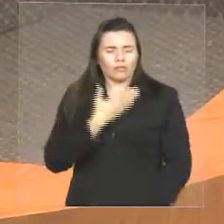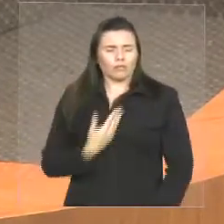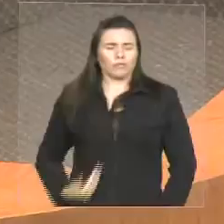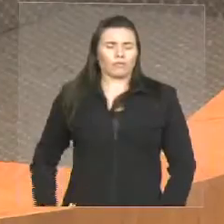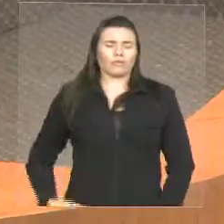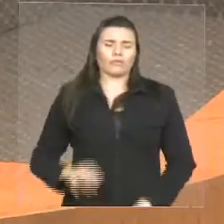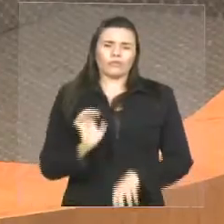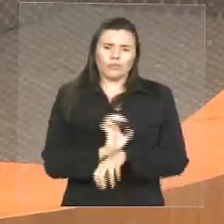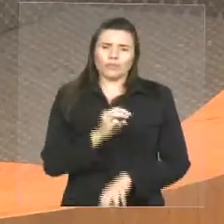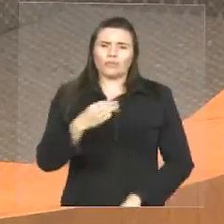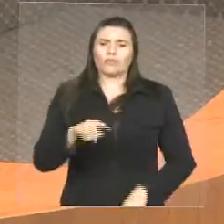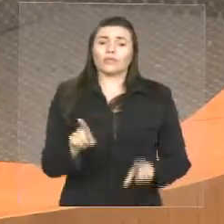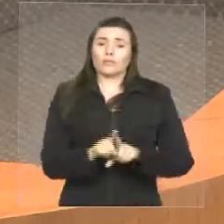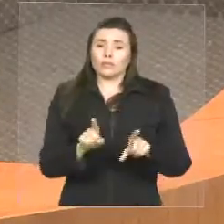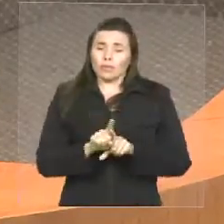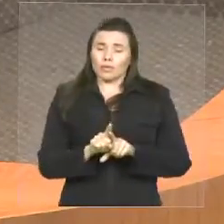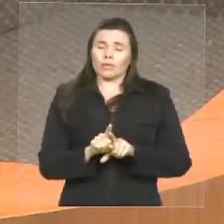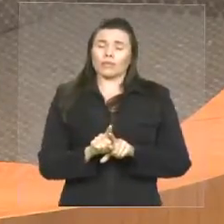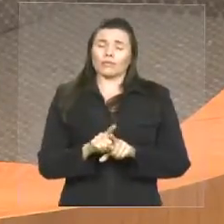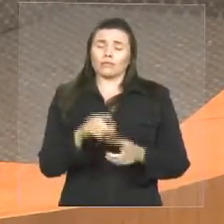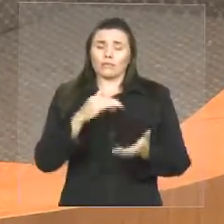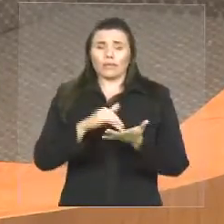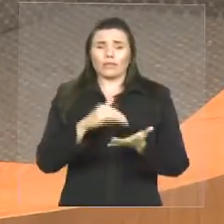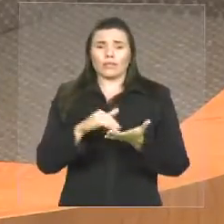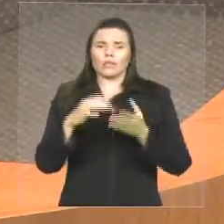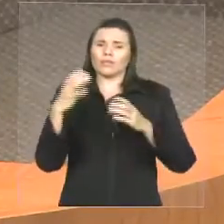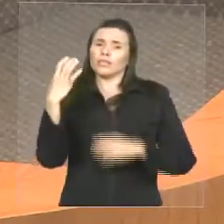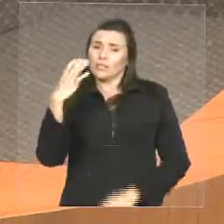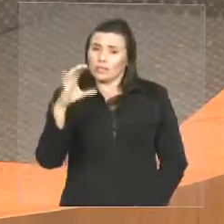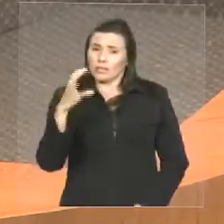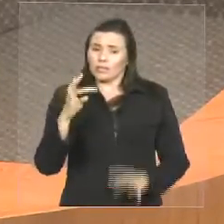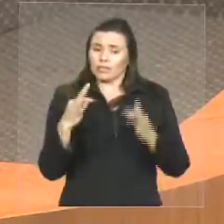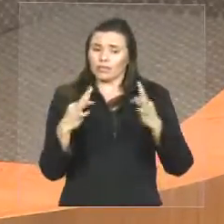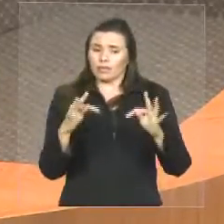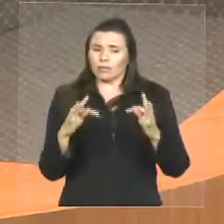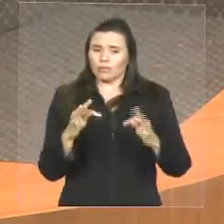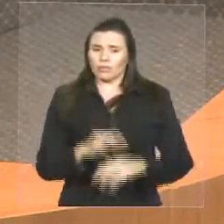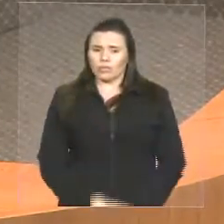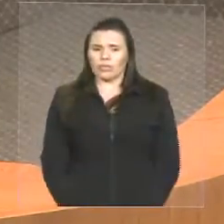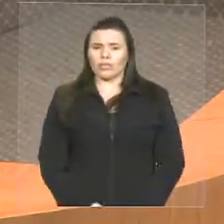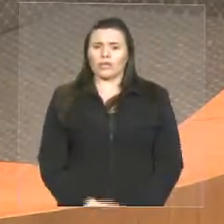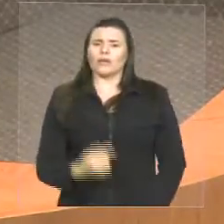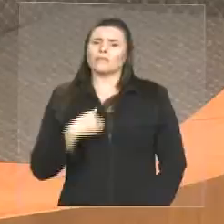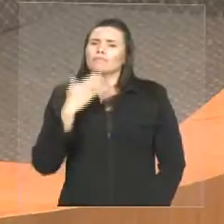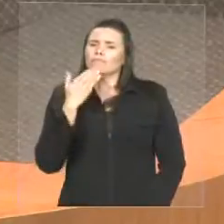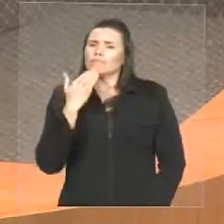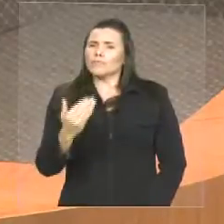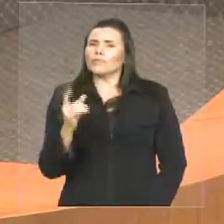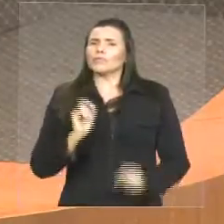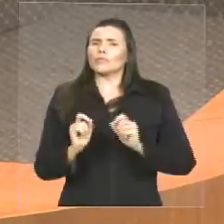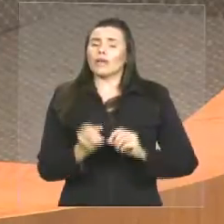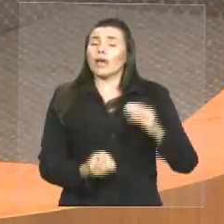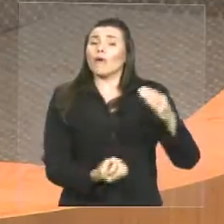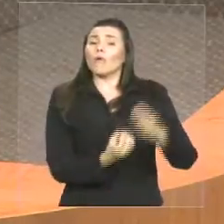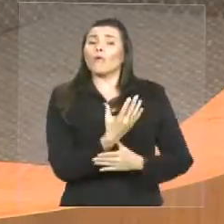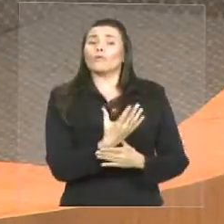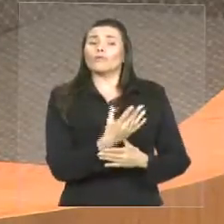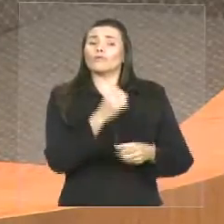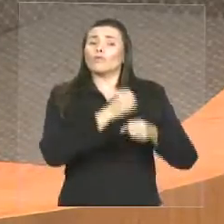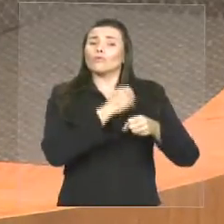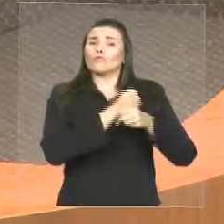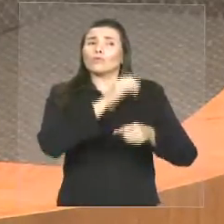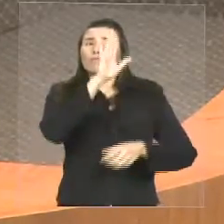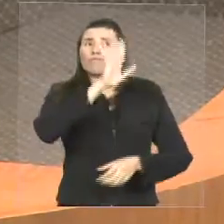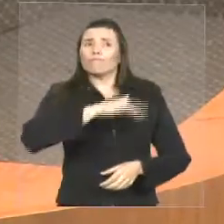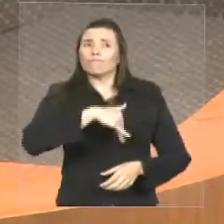Tecnologia para que aquele prédio do antigo CETECMA seja implantado uma unidade plena do